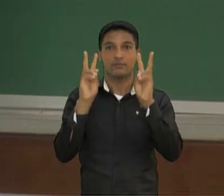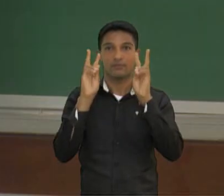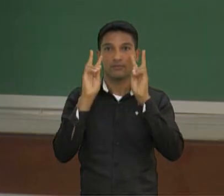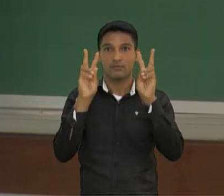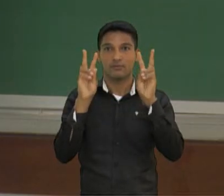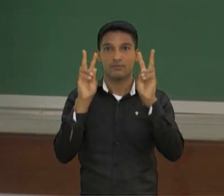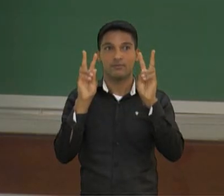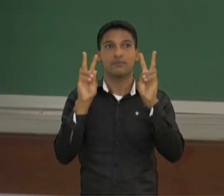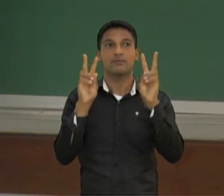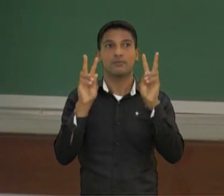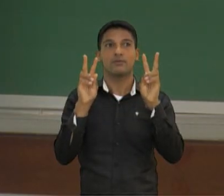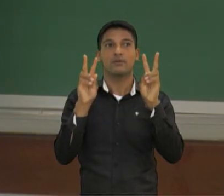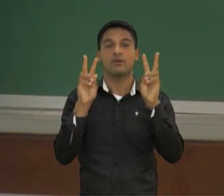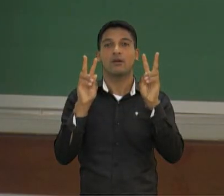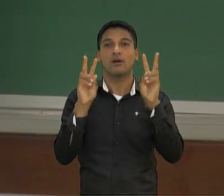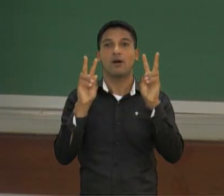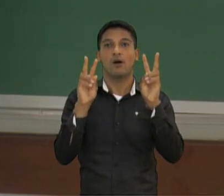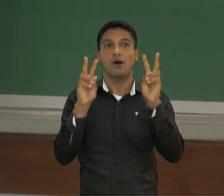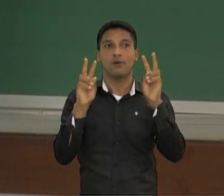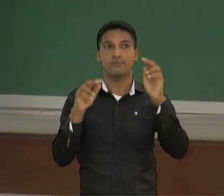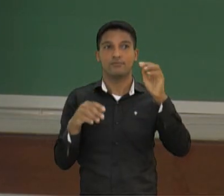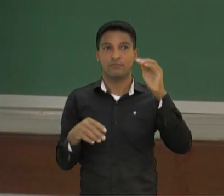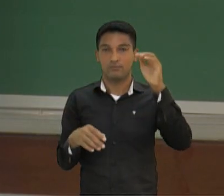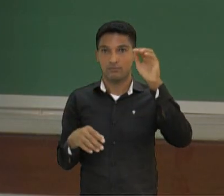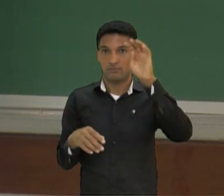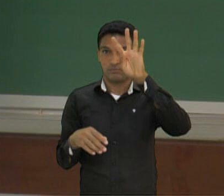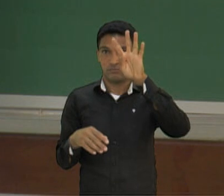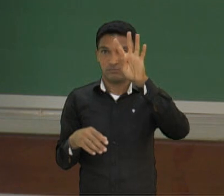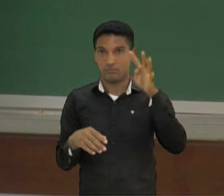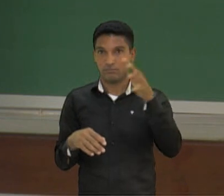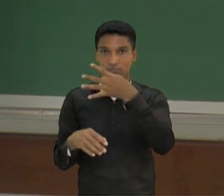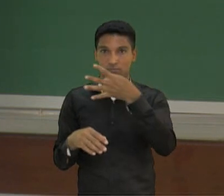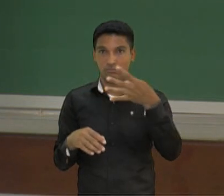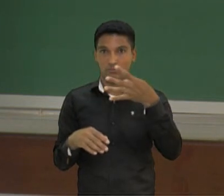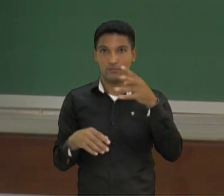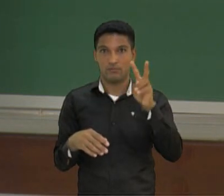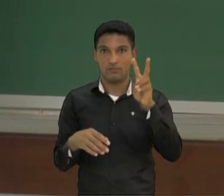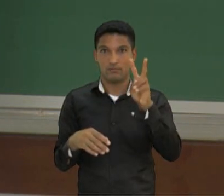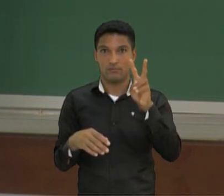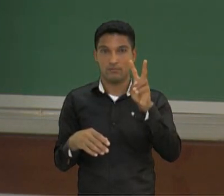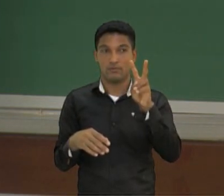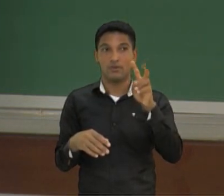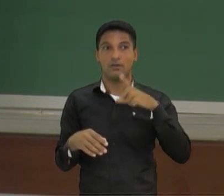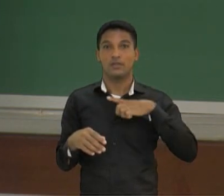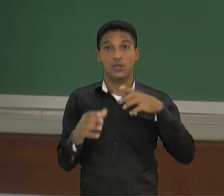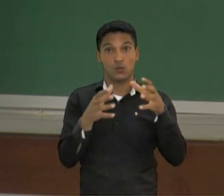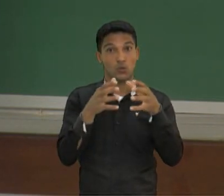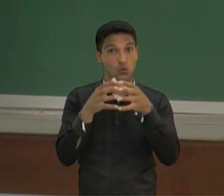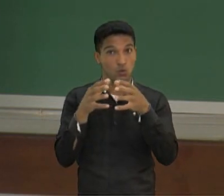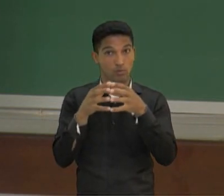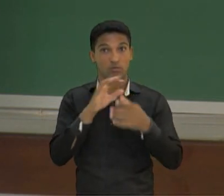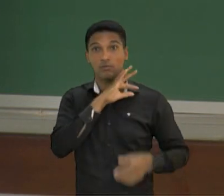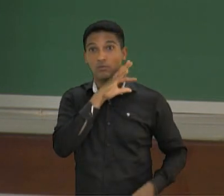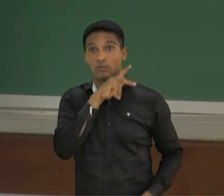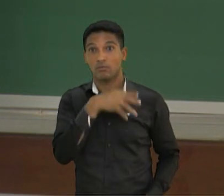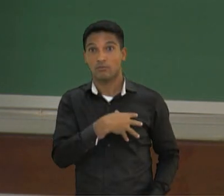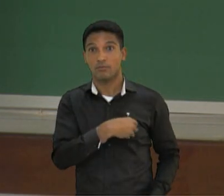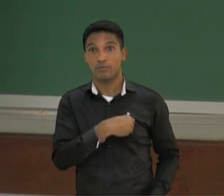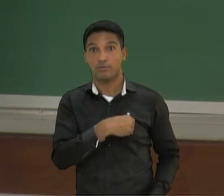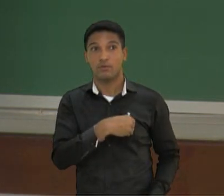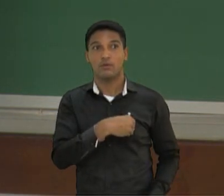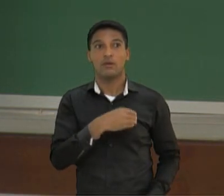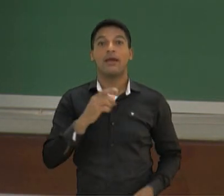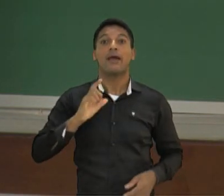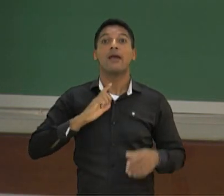um fluxograma, tá? Um organograma para a gente poder acompanhar. Então, eu vou ter aqui o grupo dos mamíferos, tá? Que eles vão